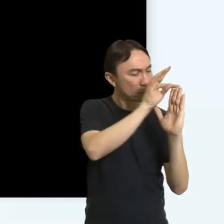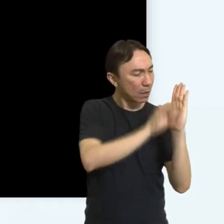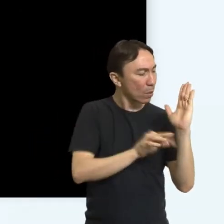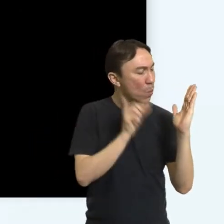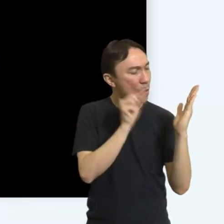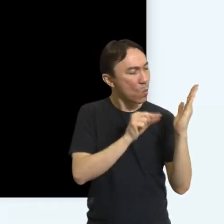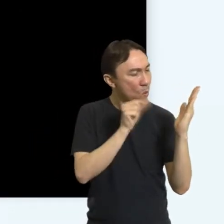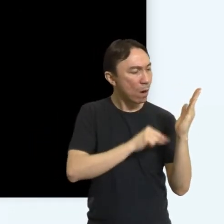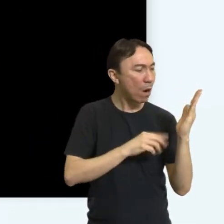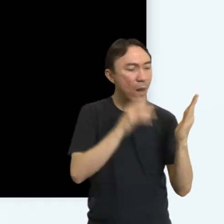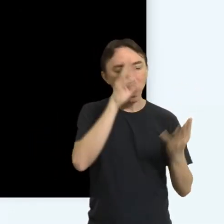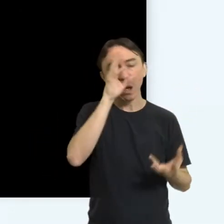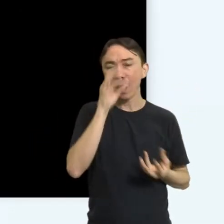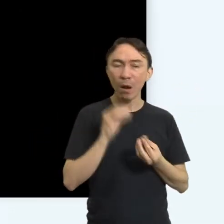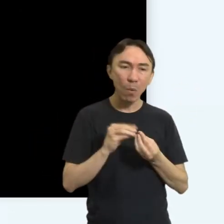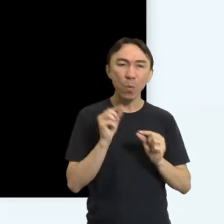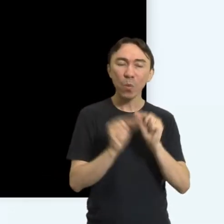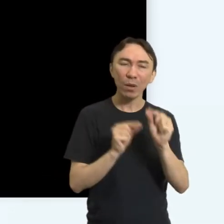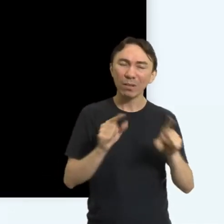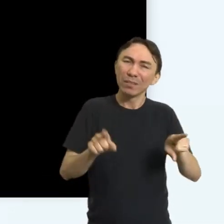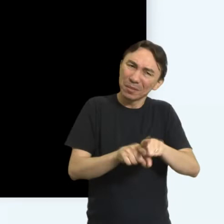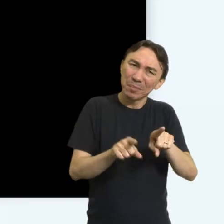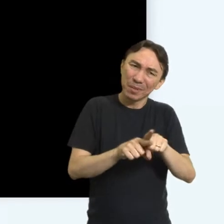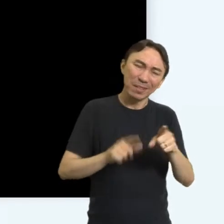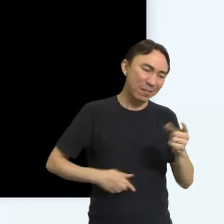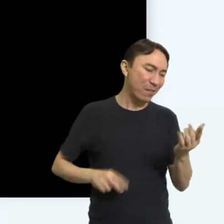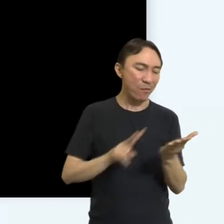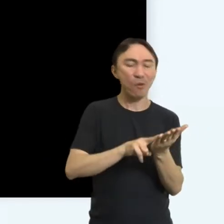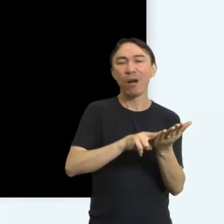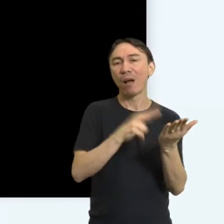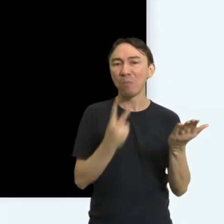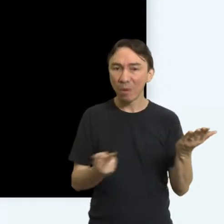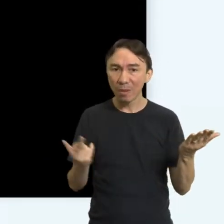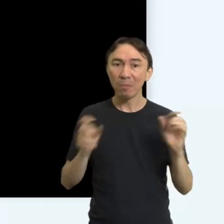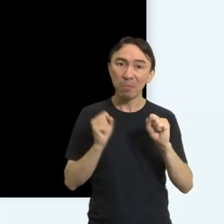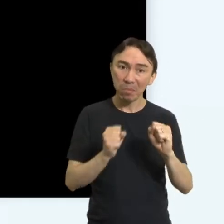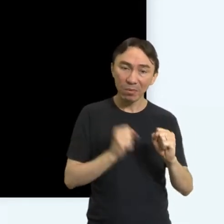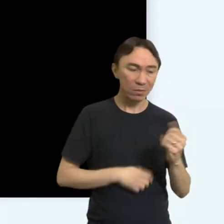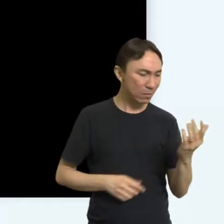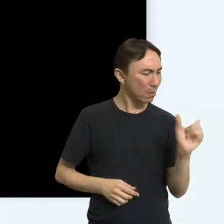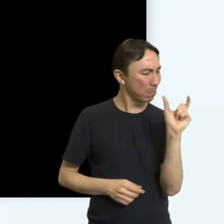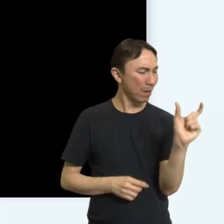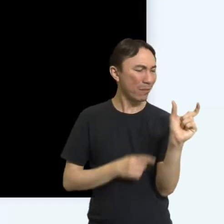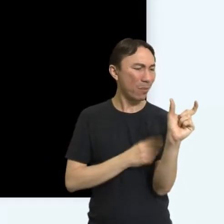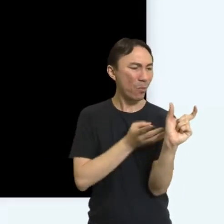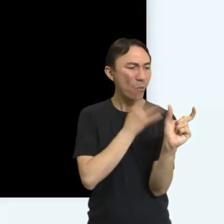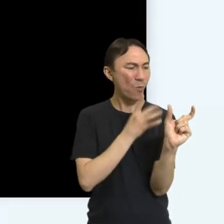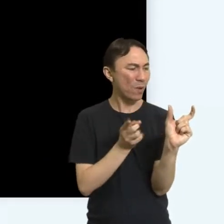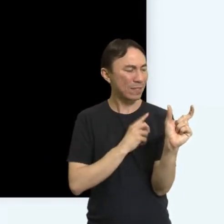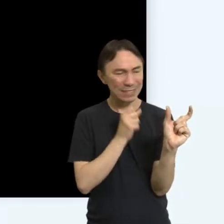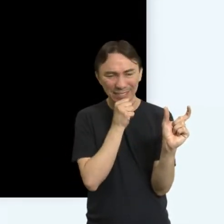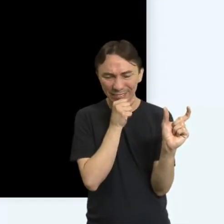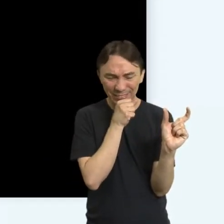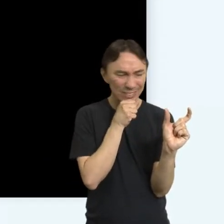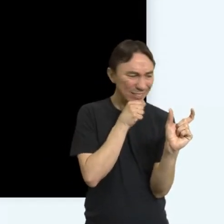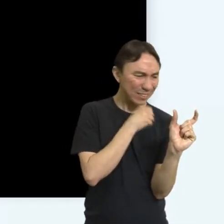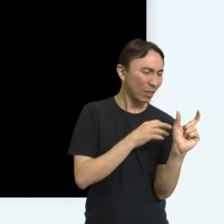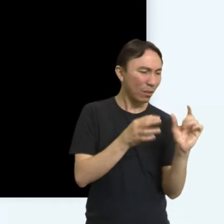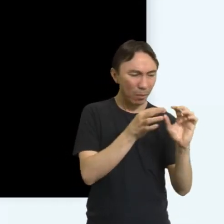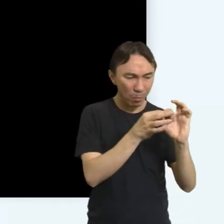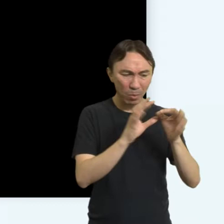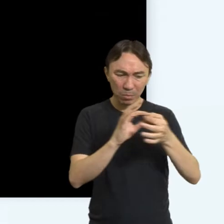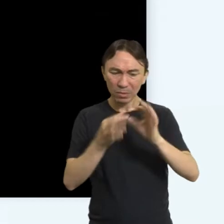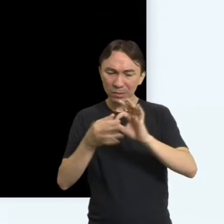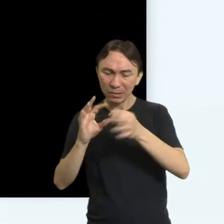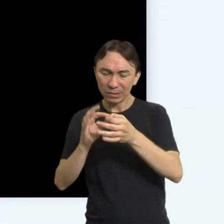Sem contar que a gente pode aprender vocabulário também, né? De repente aparece uma palavra que a gente nunca viu, mas, sei lá, pelo contexto, dá